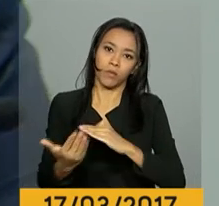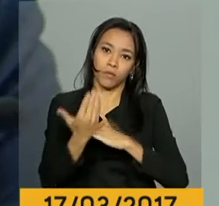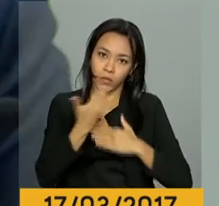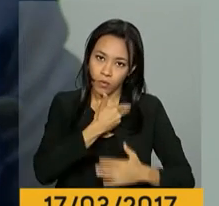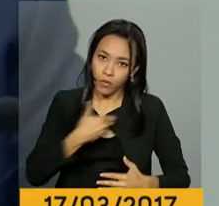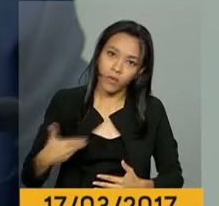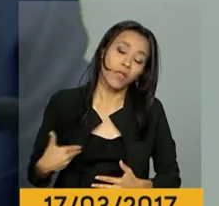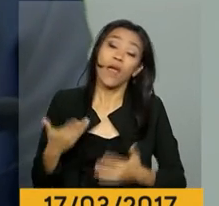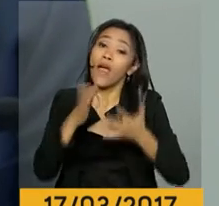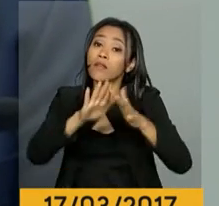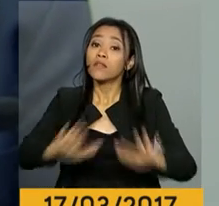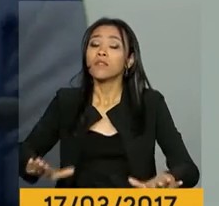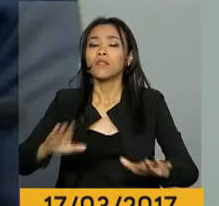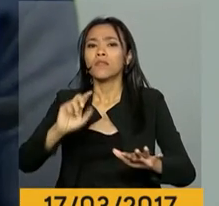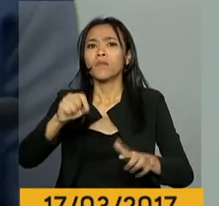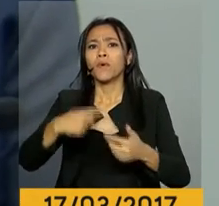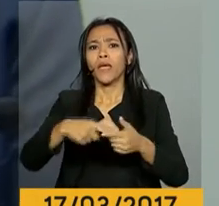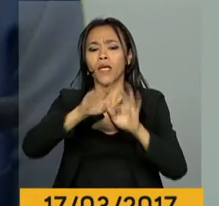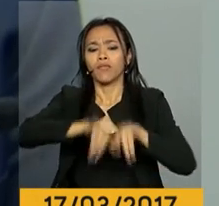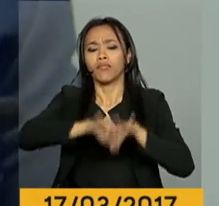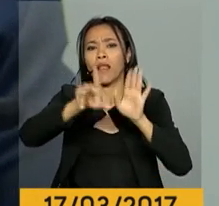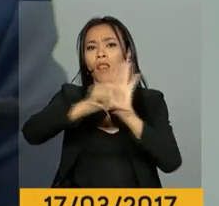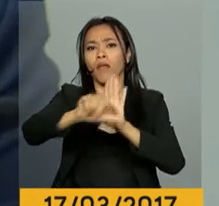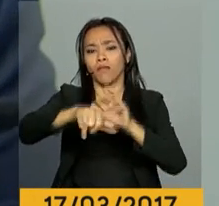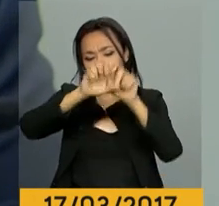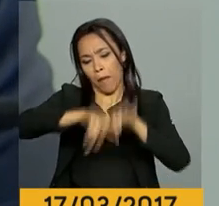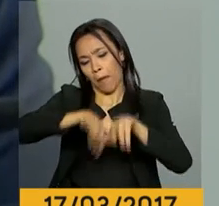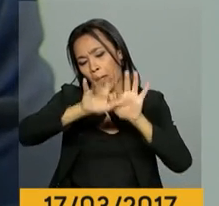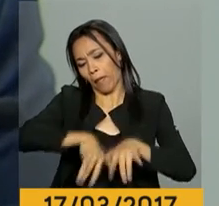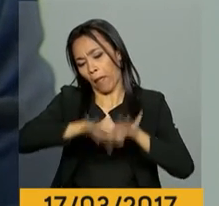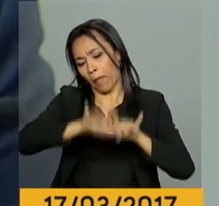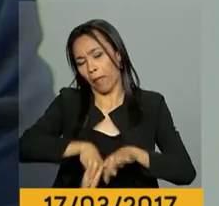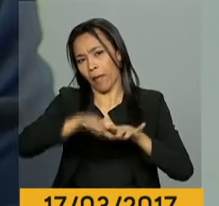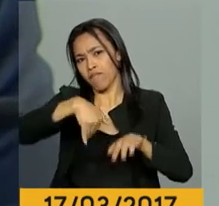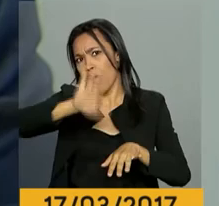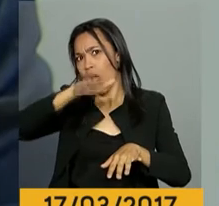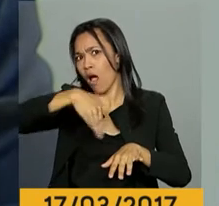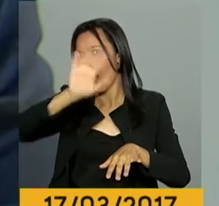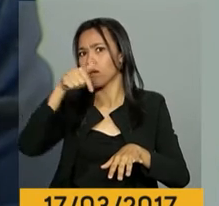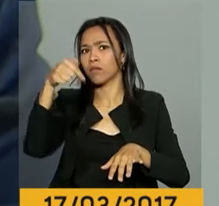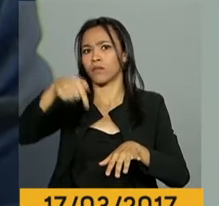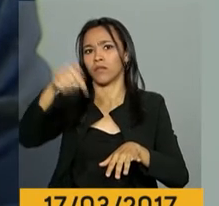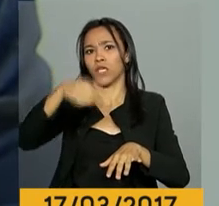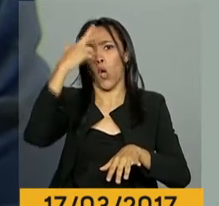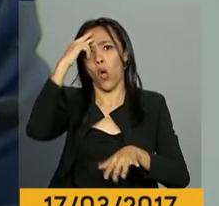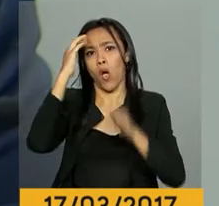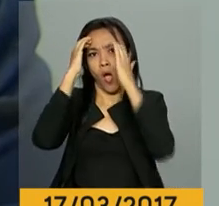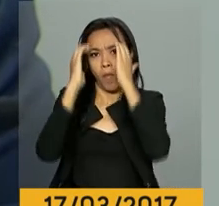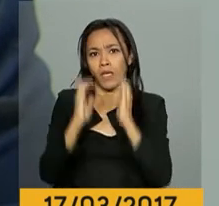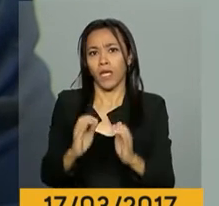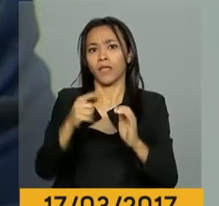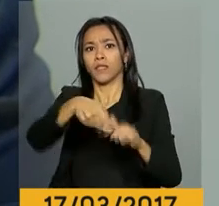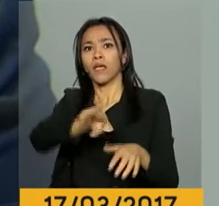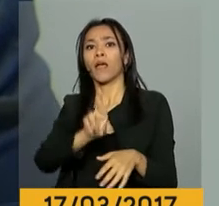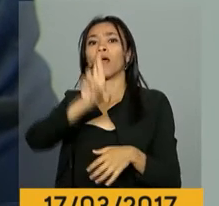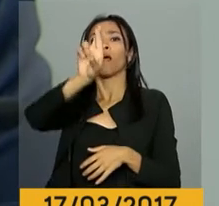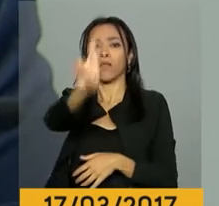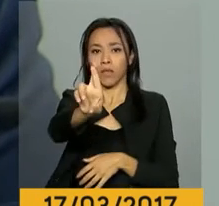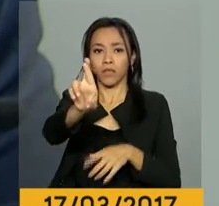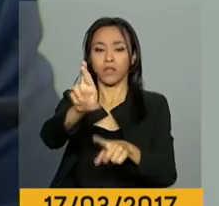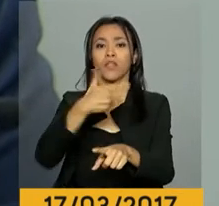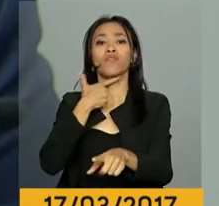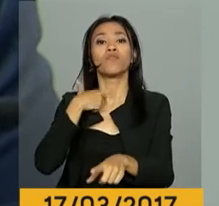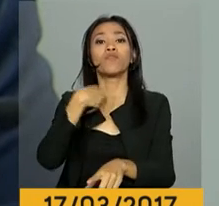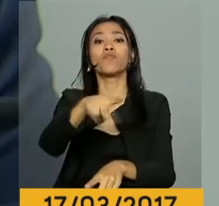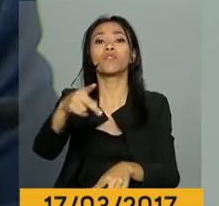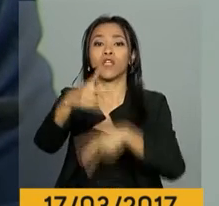chama assim porque edita o ato geral, edita é quem mais, em princípio, obedece e representa a vontade popular.